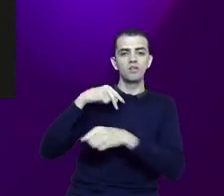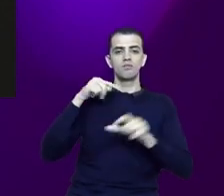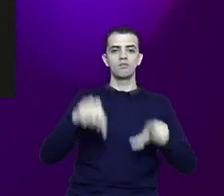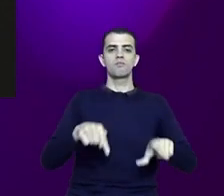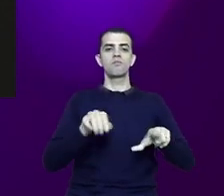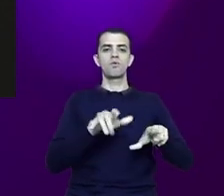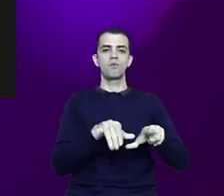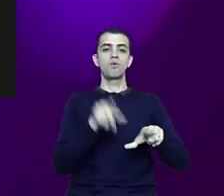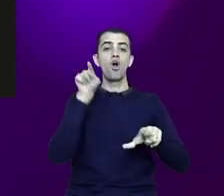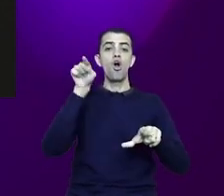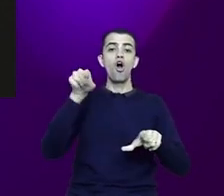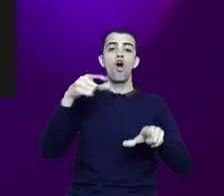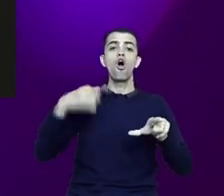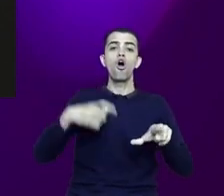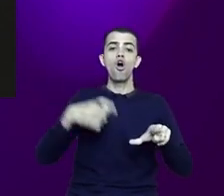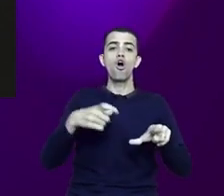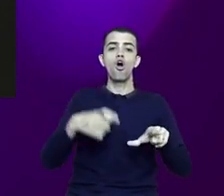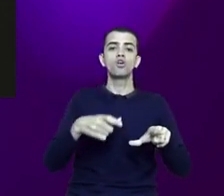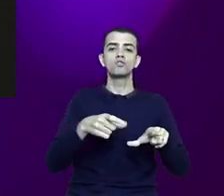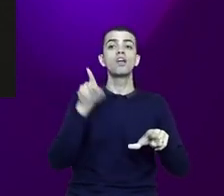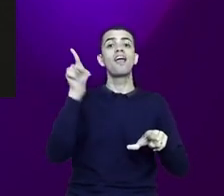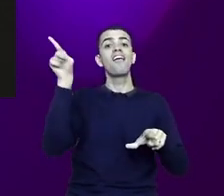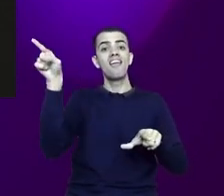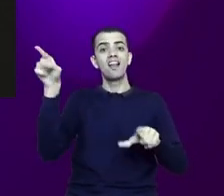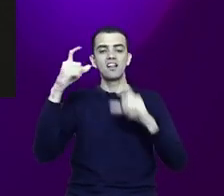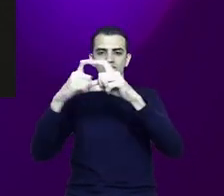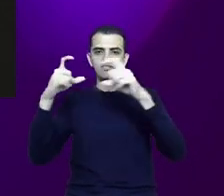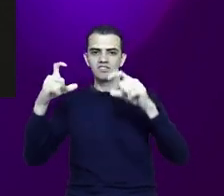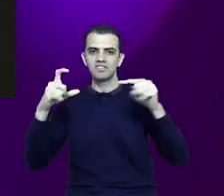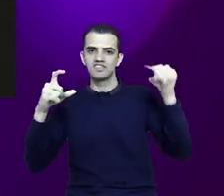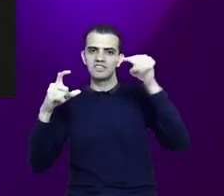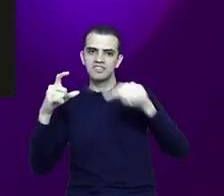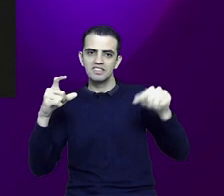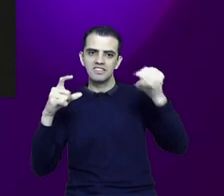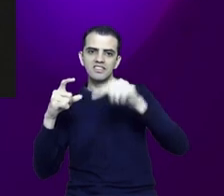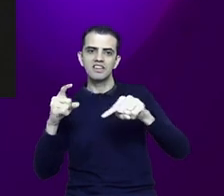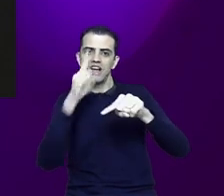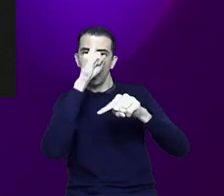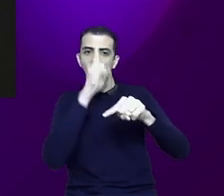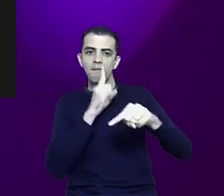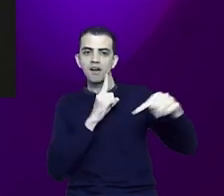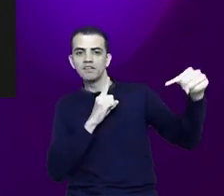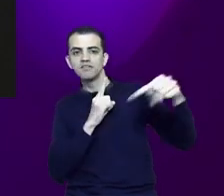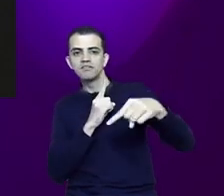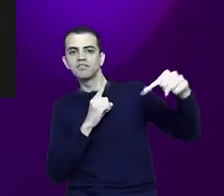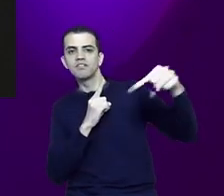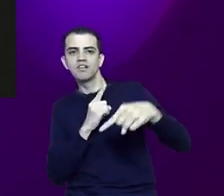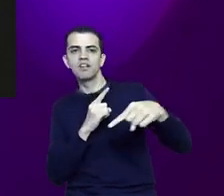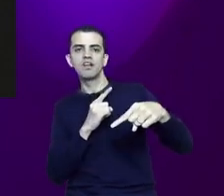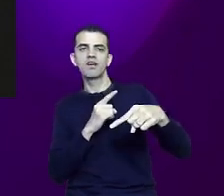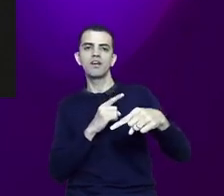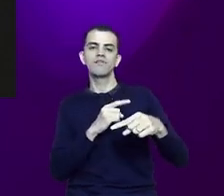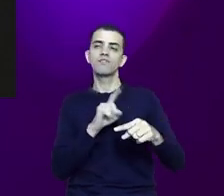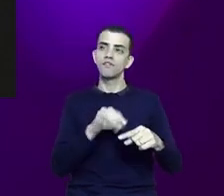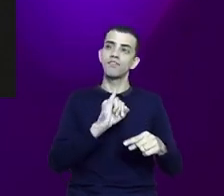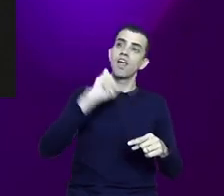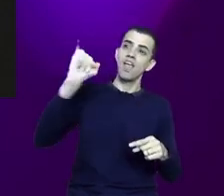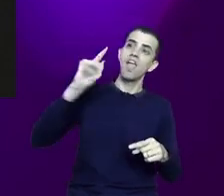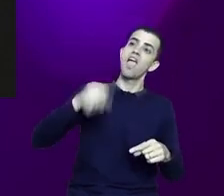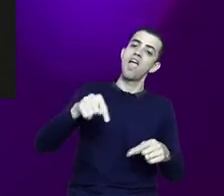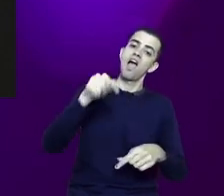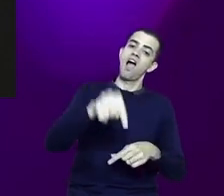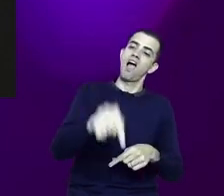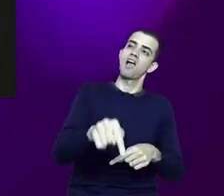da osteotomia e o Morri está vendo essa seta amarela lá no campo de visão dele. E a gente está falando, aqui que a gente vai fazer a